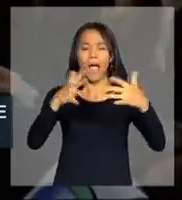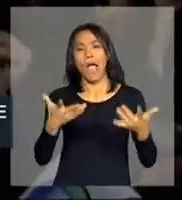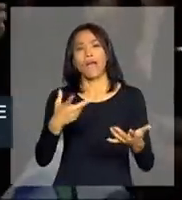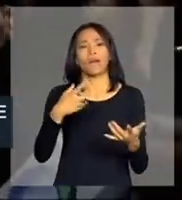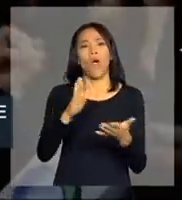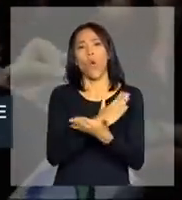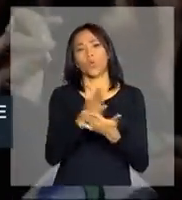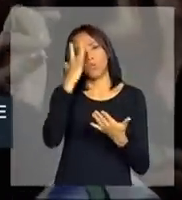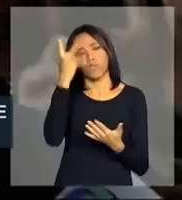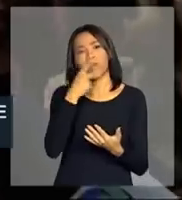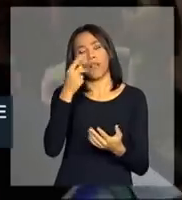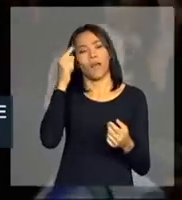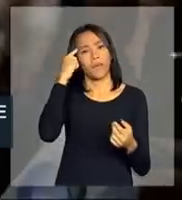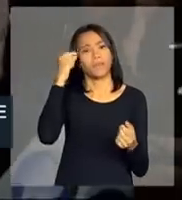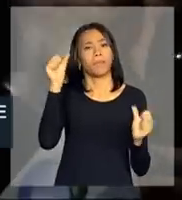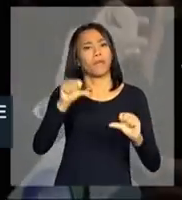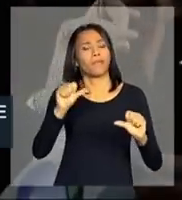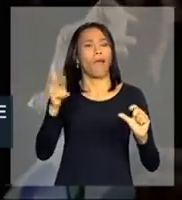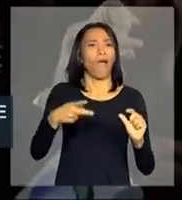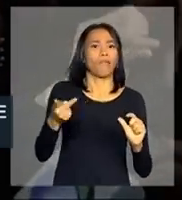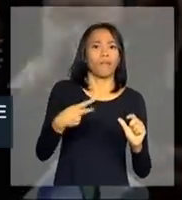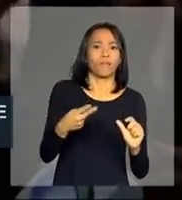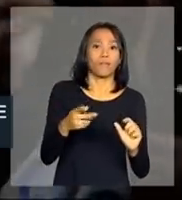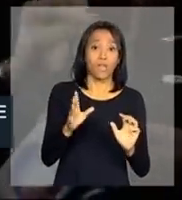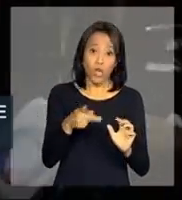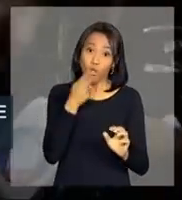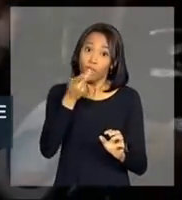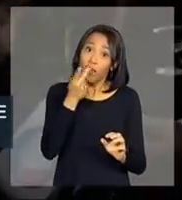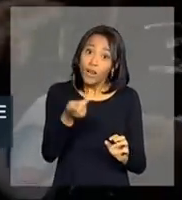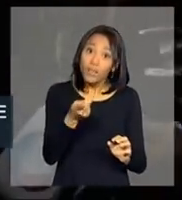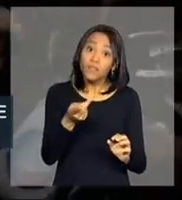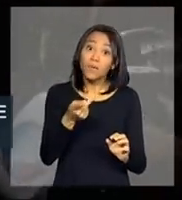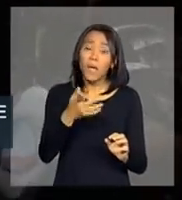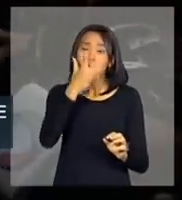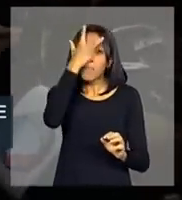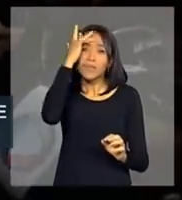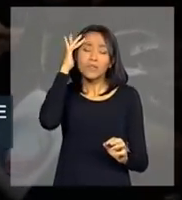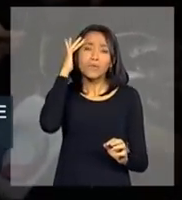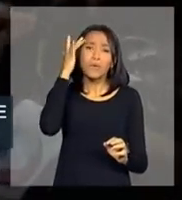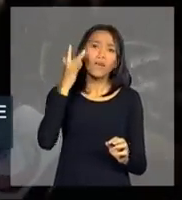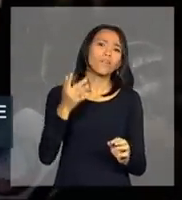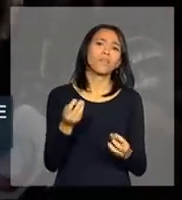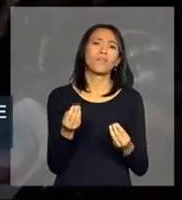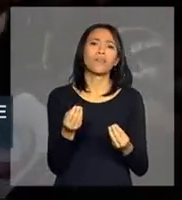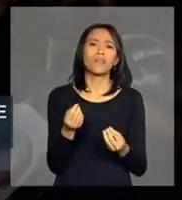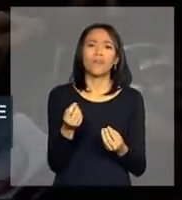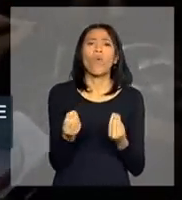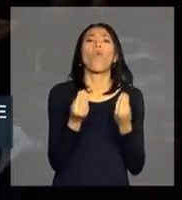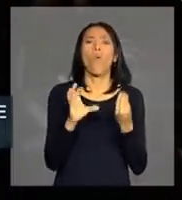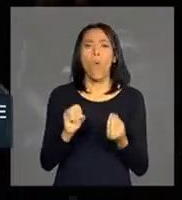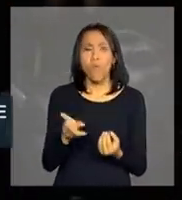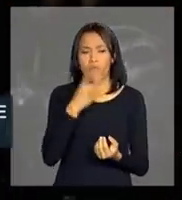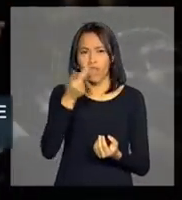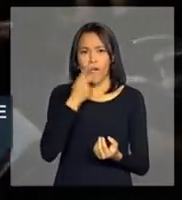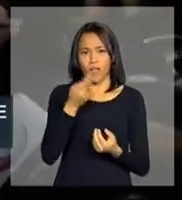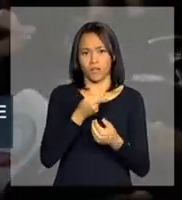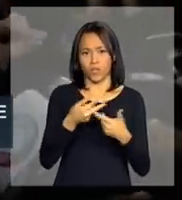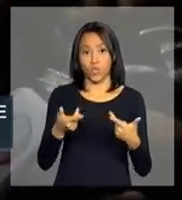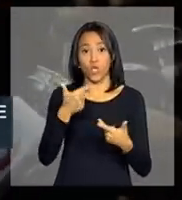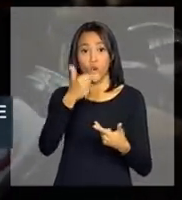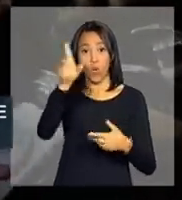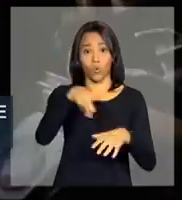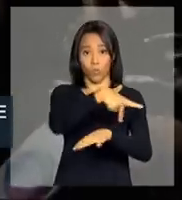pessimismo, eu te dou um exemplo, que é esse, impensável em outro país. Impensável. Em outro